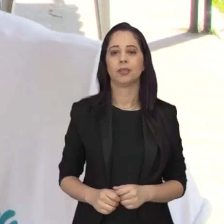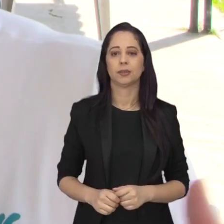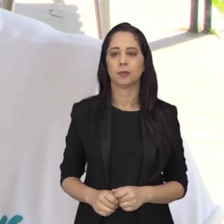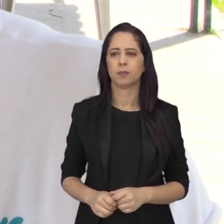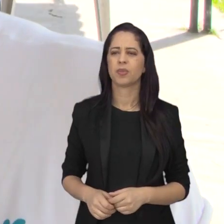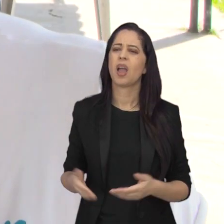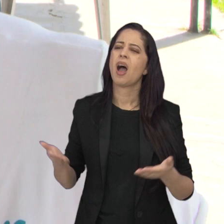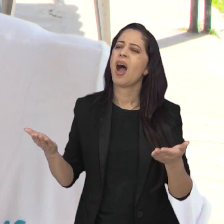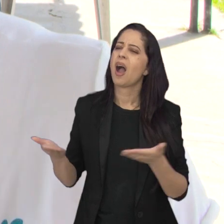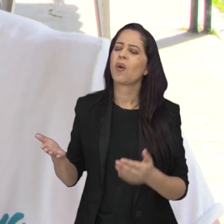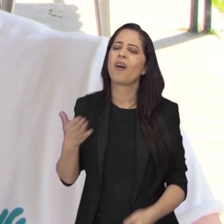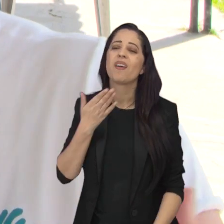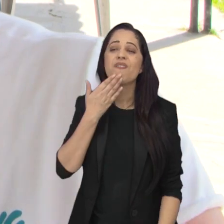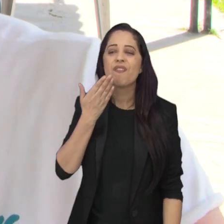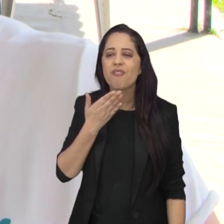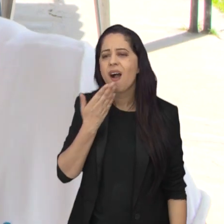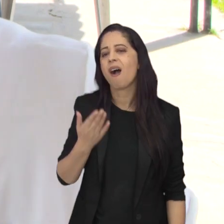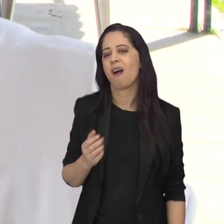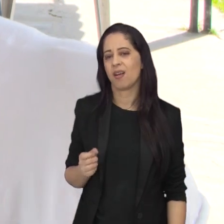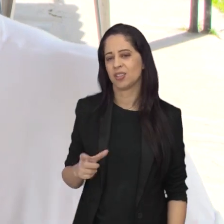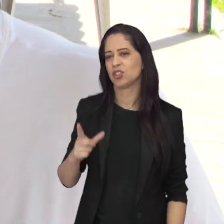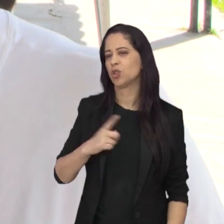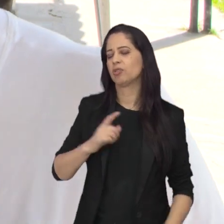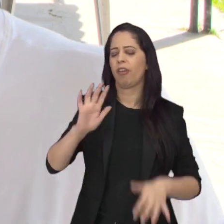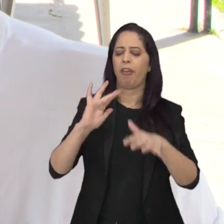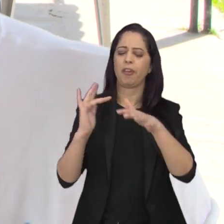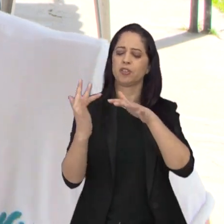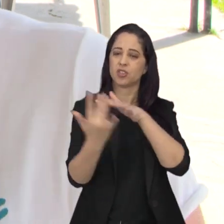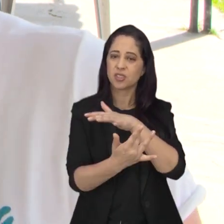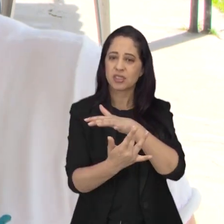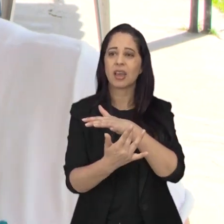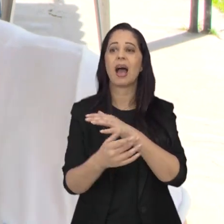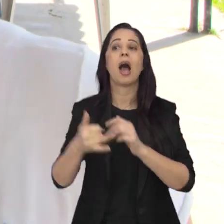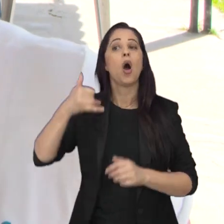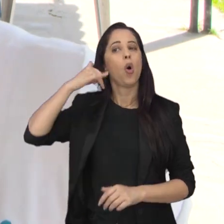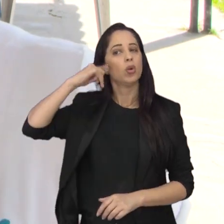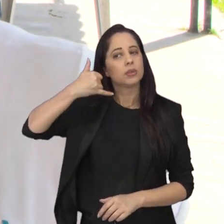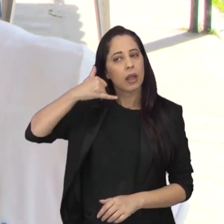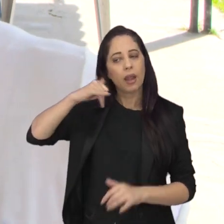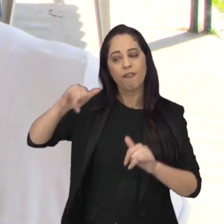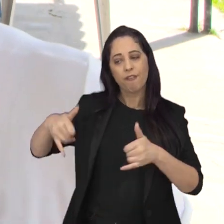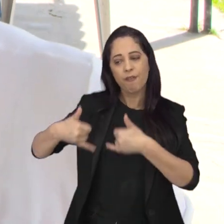sociais. Hoje tem os meios, né, nas redes sociais, então além do